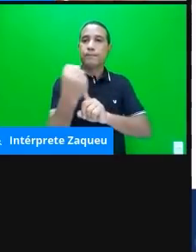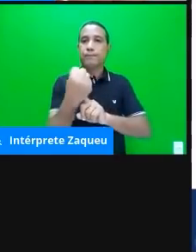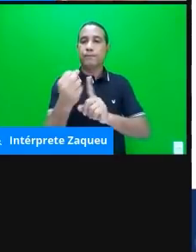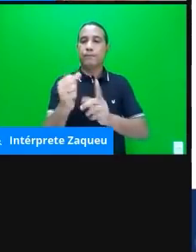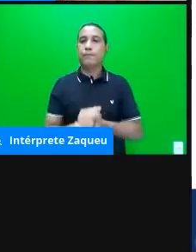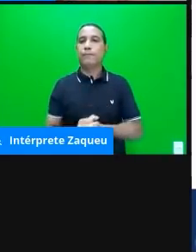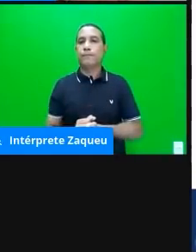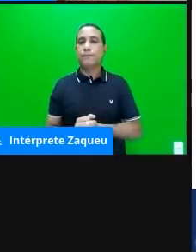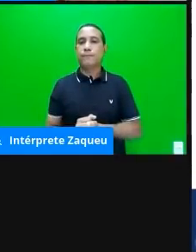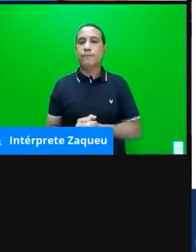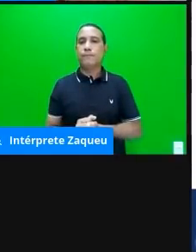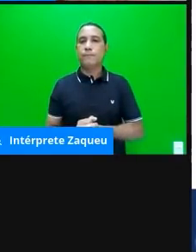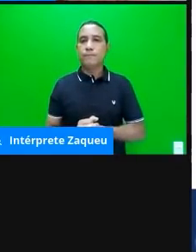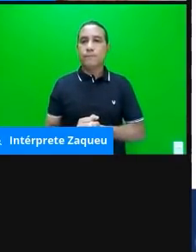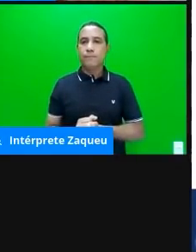Próximo.